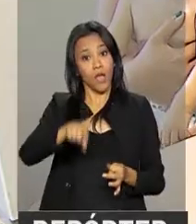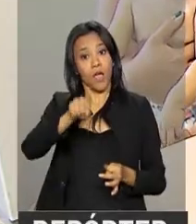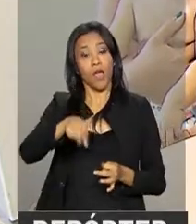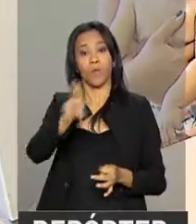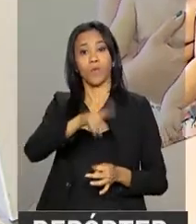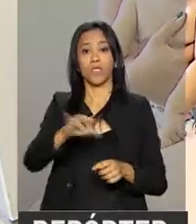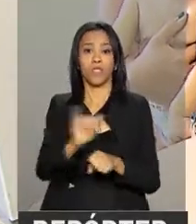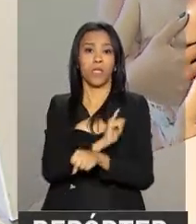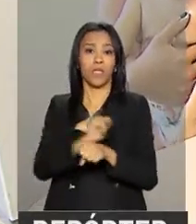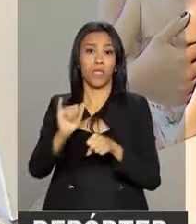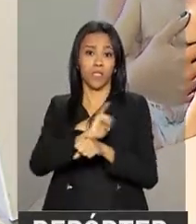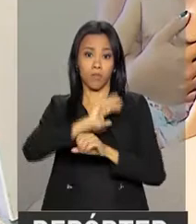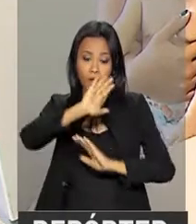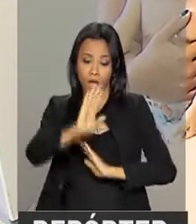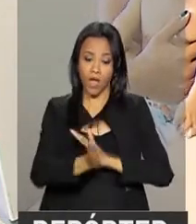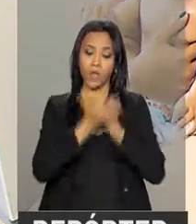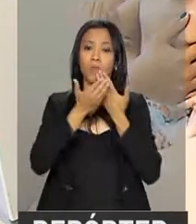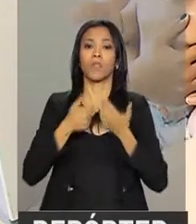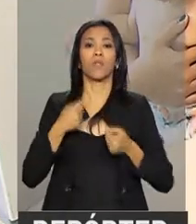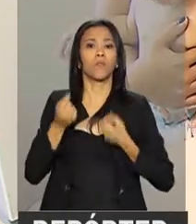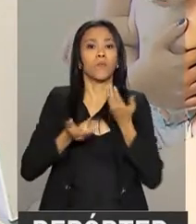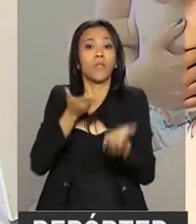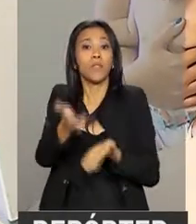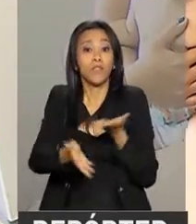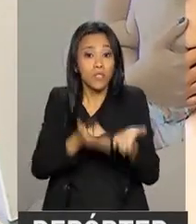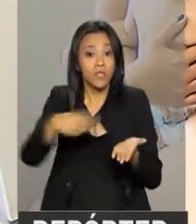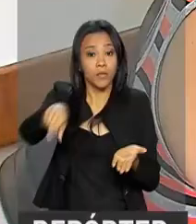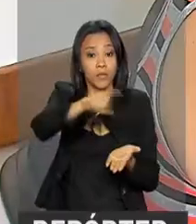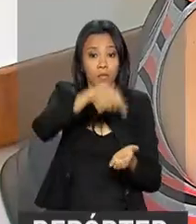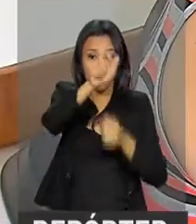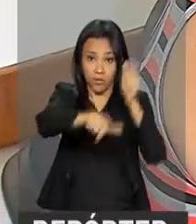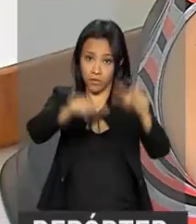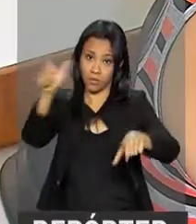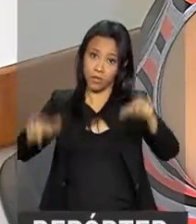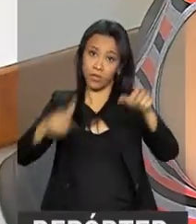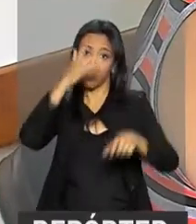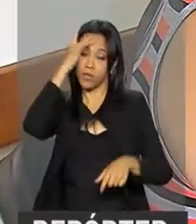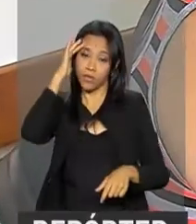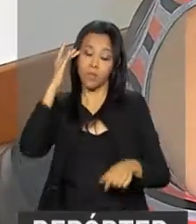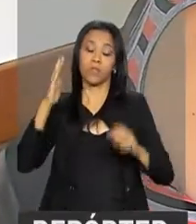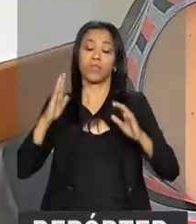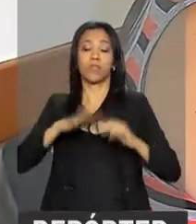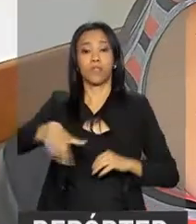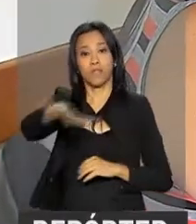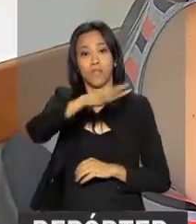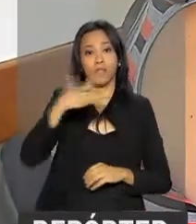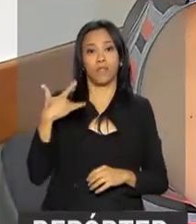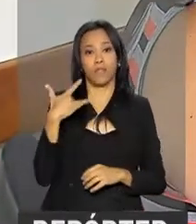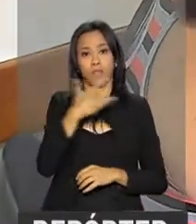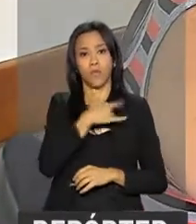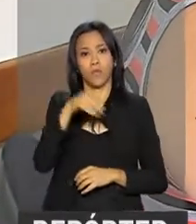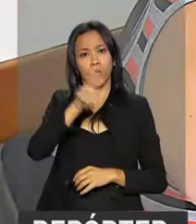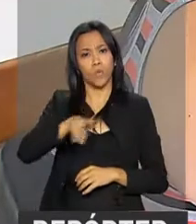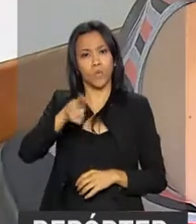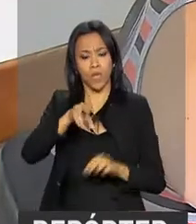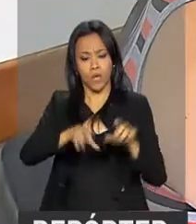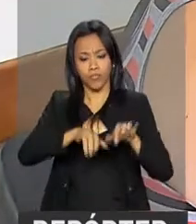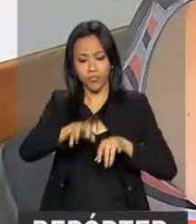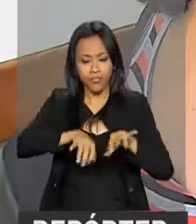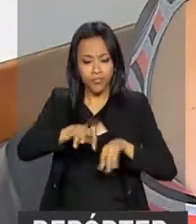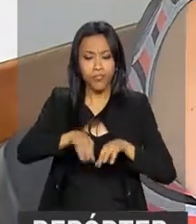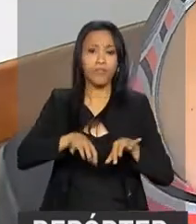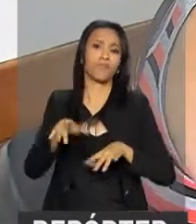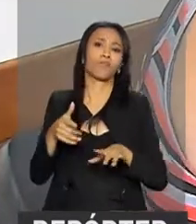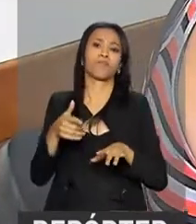para melhorar a eficiência do atendimento à população na saúde pública. Informatizar todas as unidades básicas de saúde e